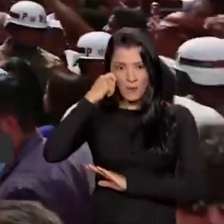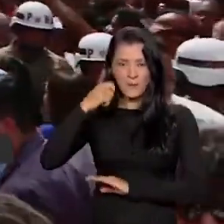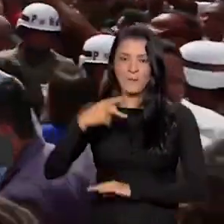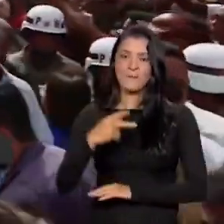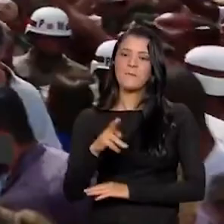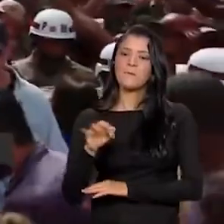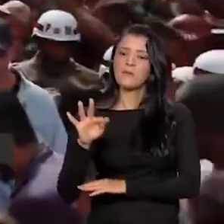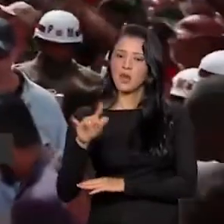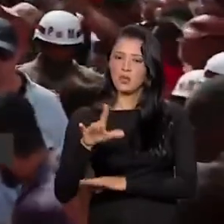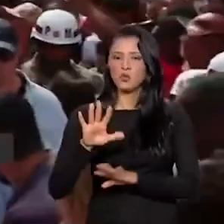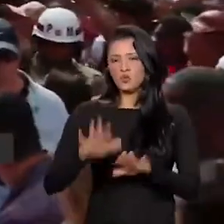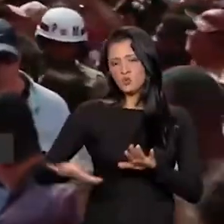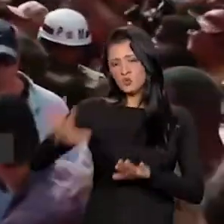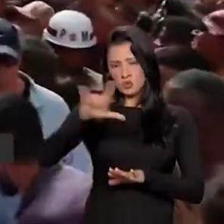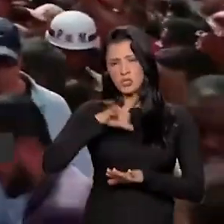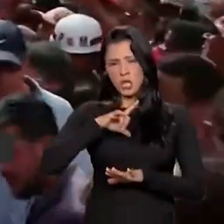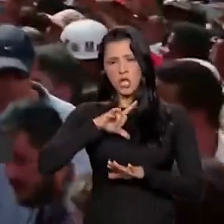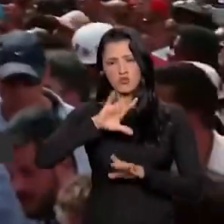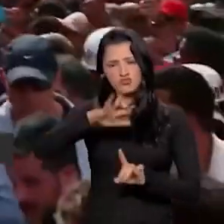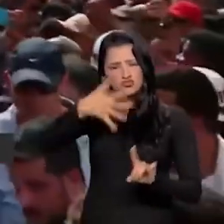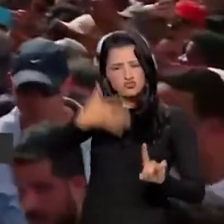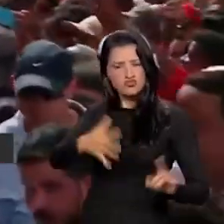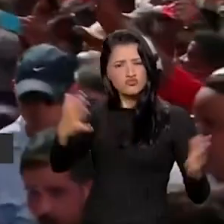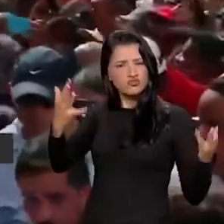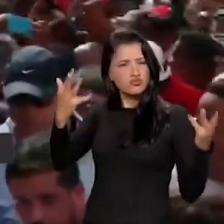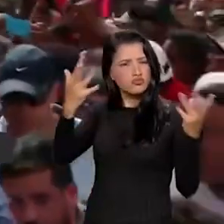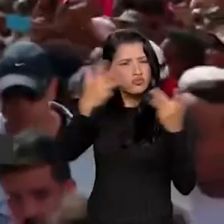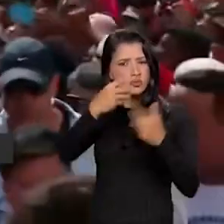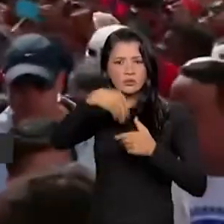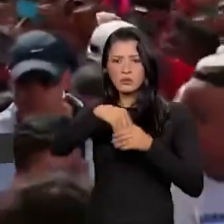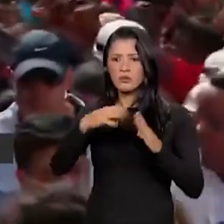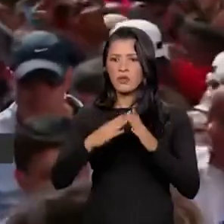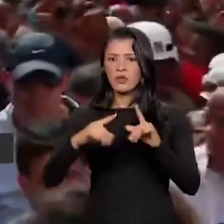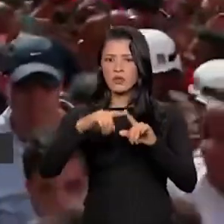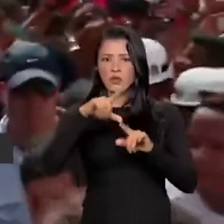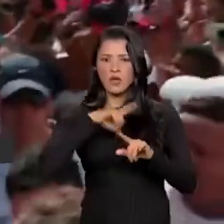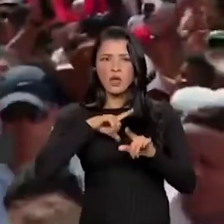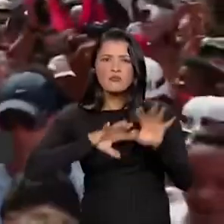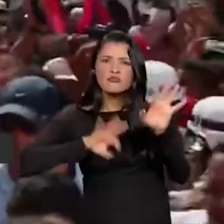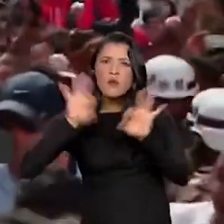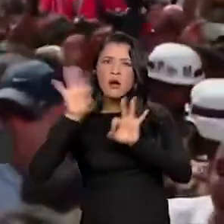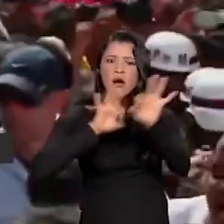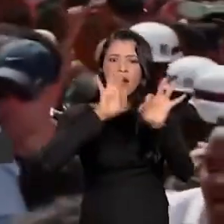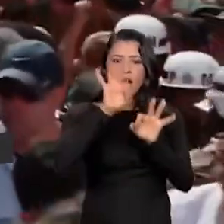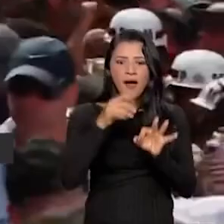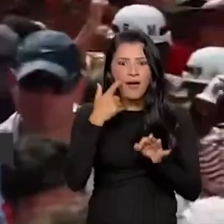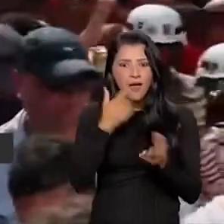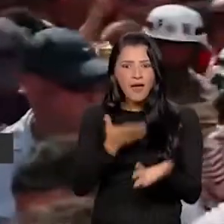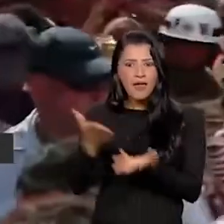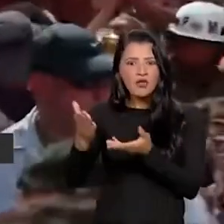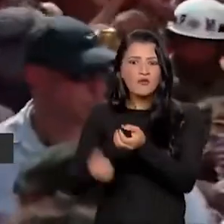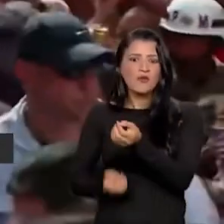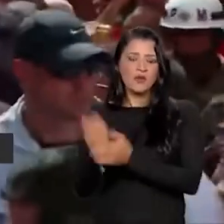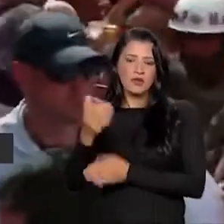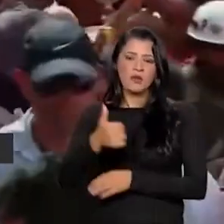Geralmente há uma bonita homenagem na igreja, essa igreja que foi fundada